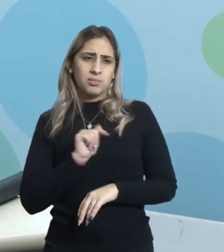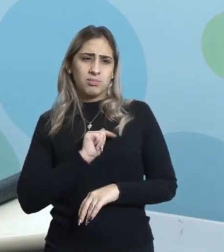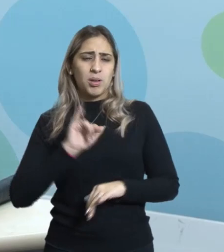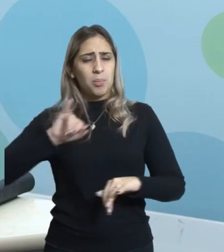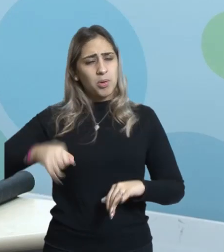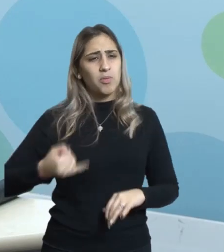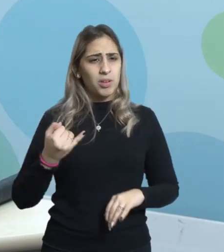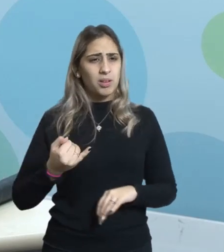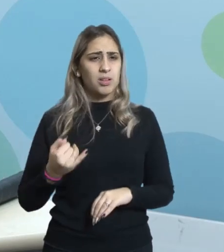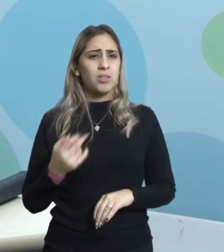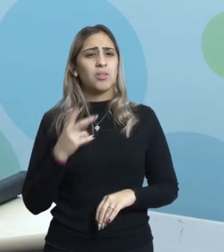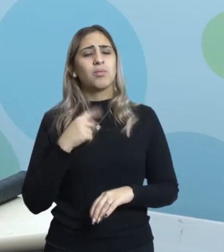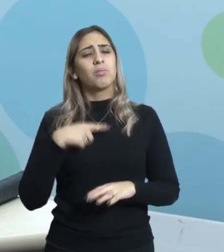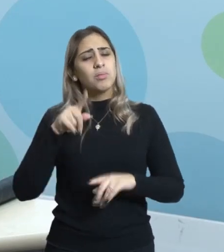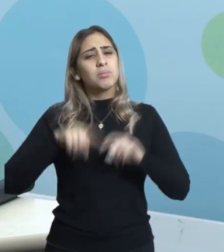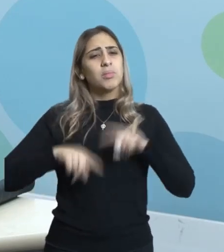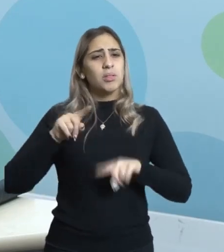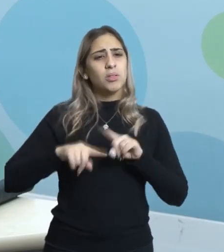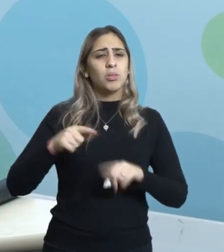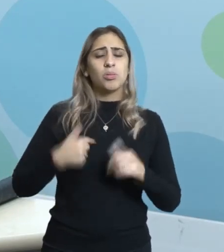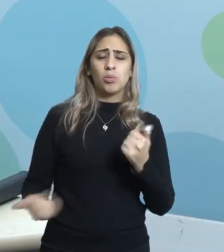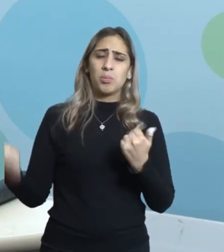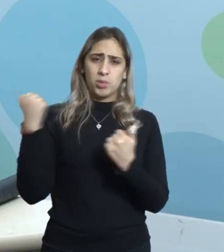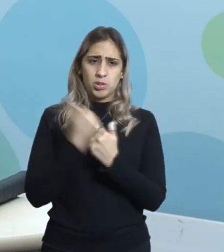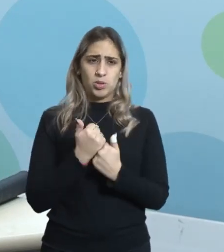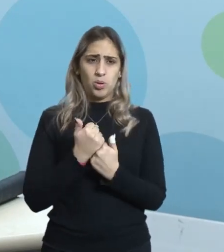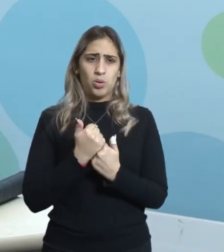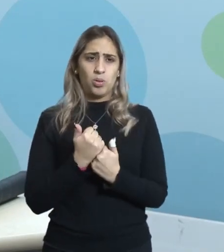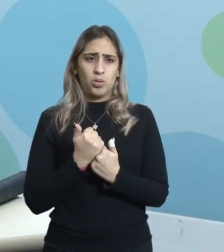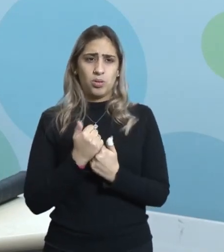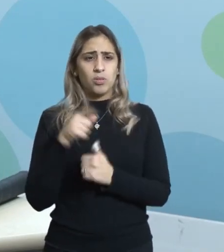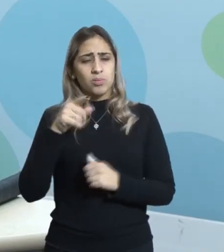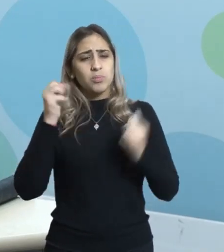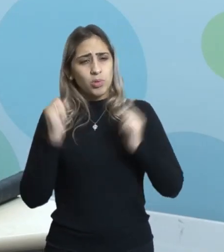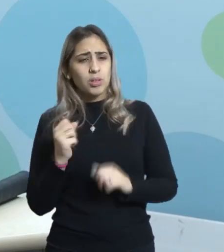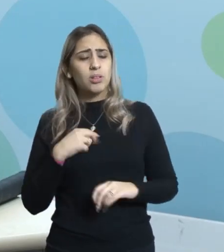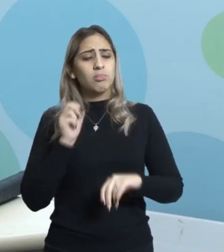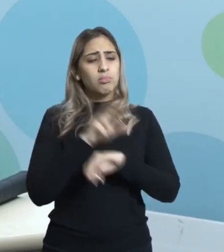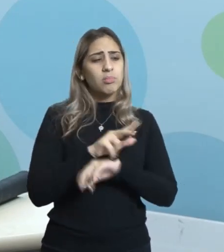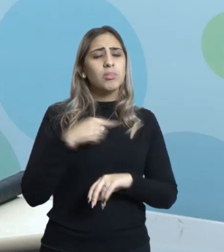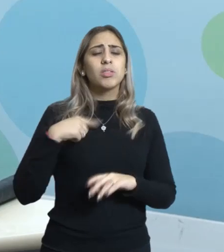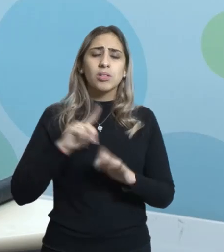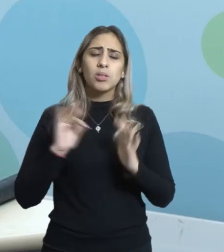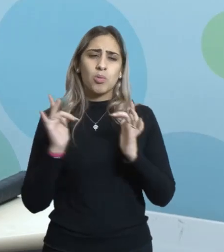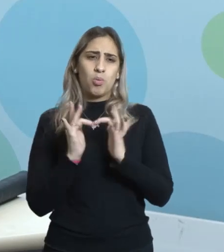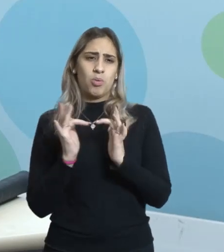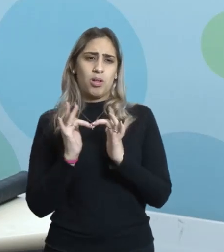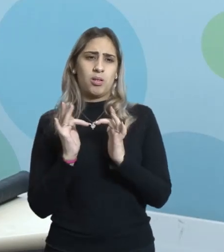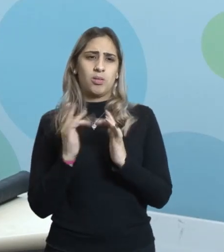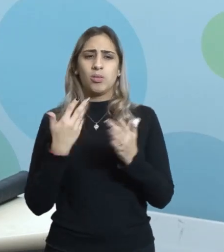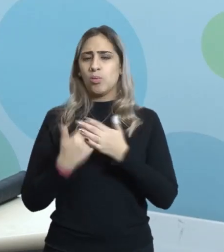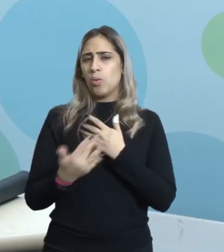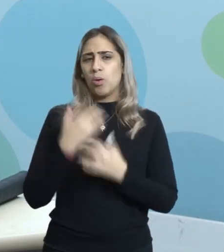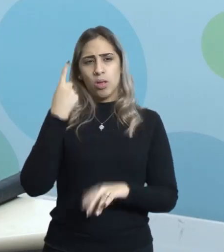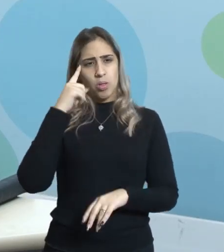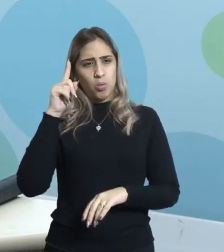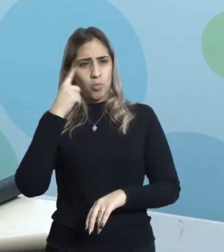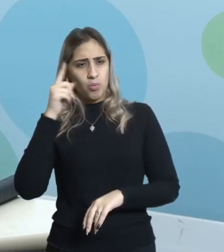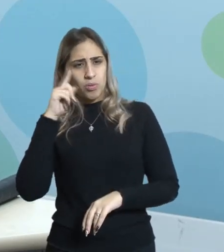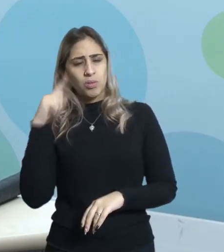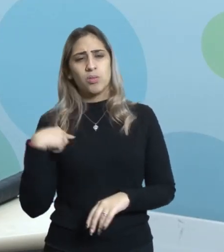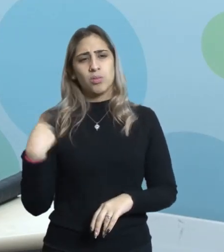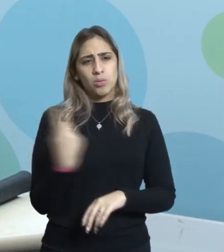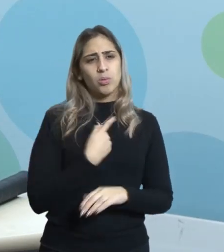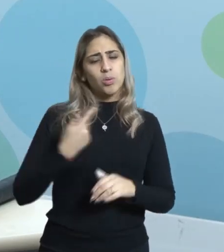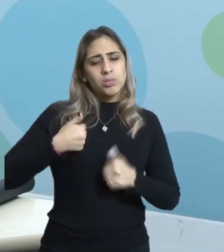aproveitado. Vai ficar esse material no repositório, vocês poderão ir lá e tem os contatos. Qualquer dúvida, nós